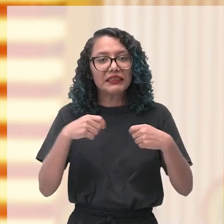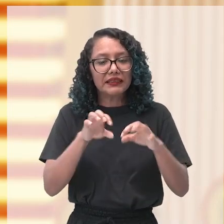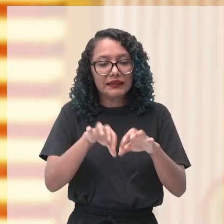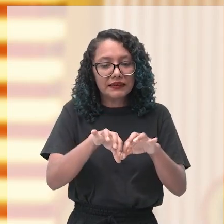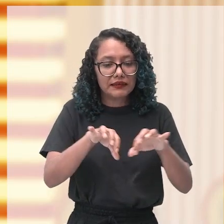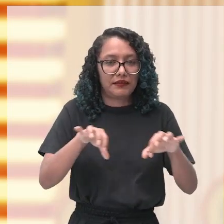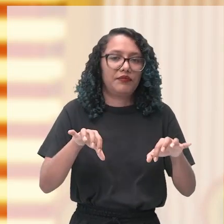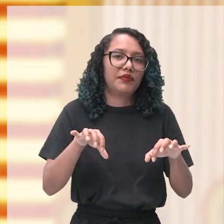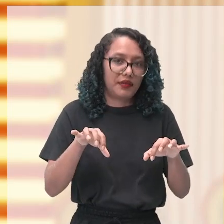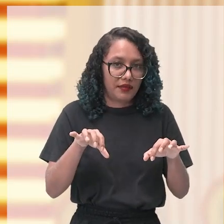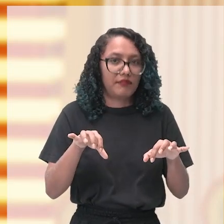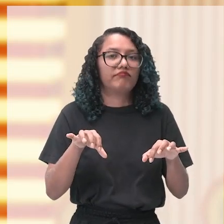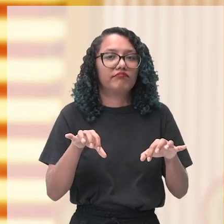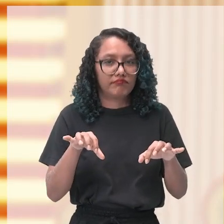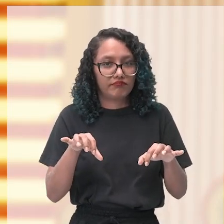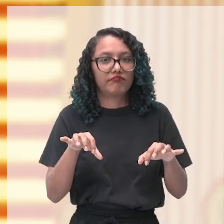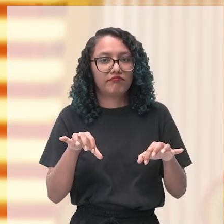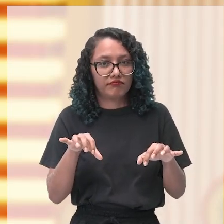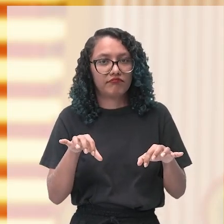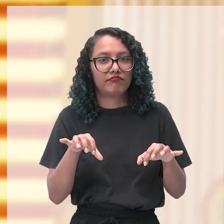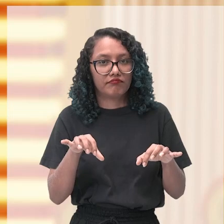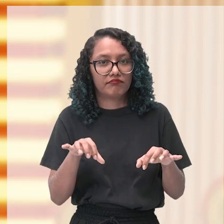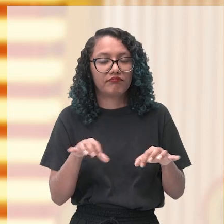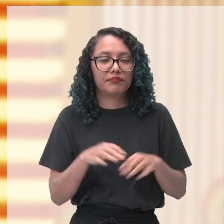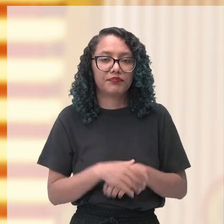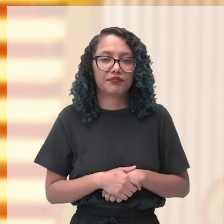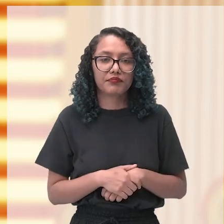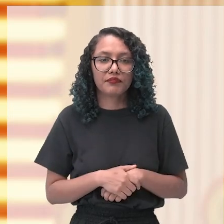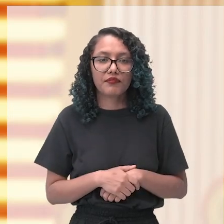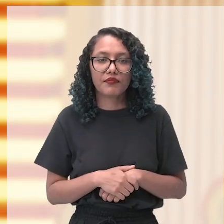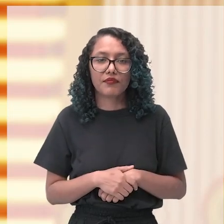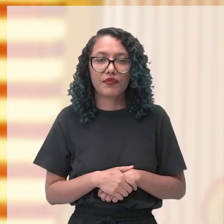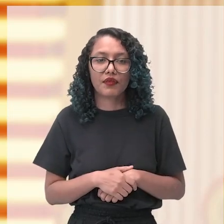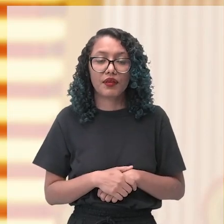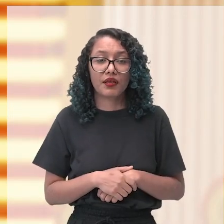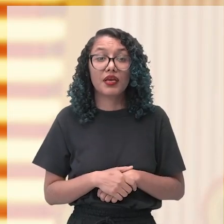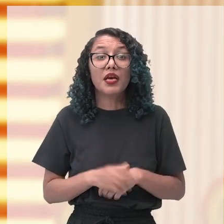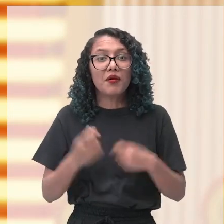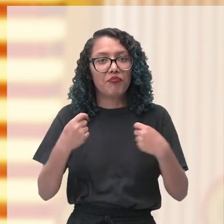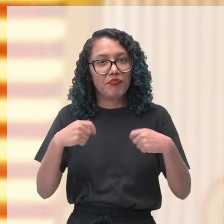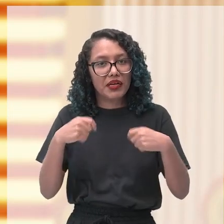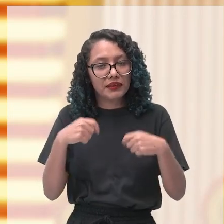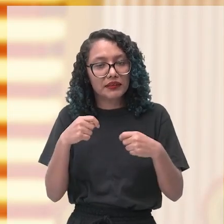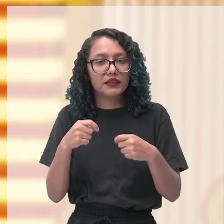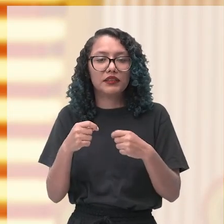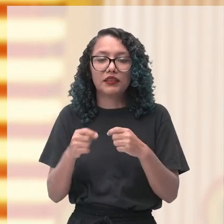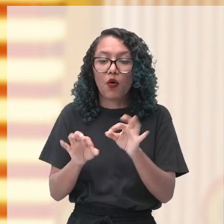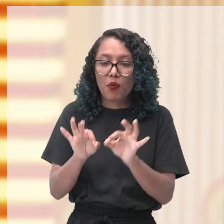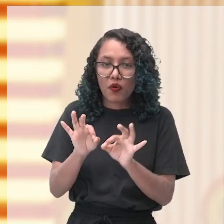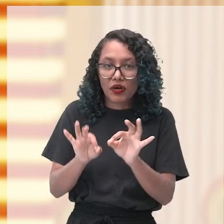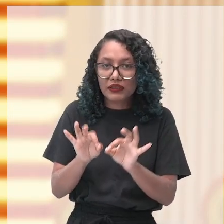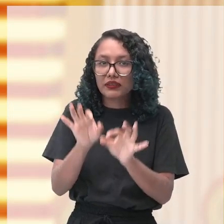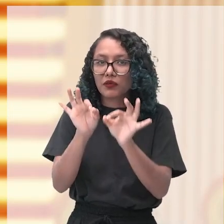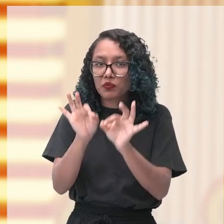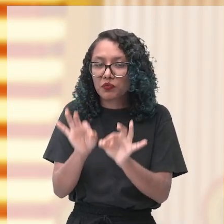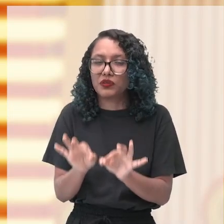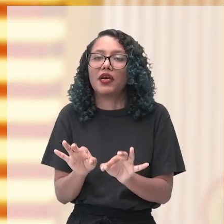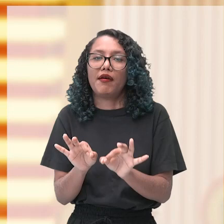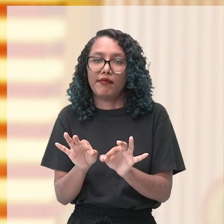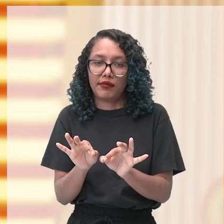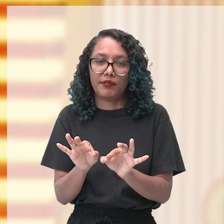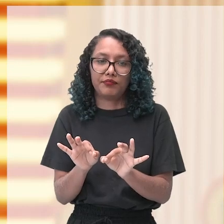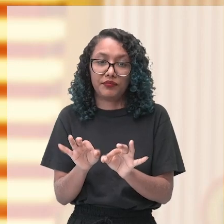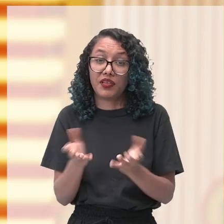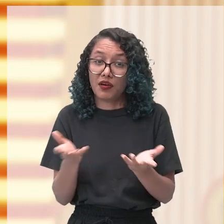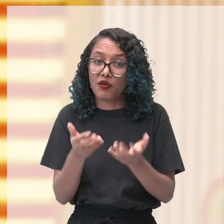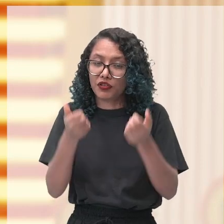E esses materiais, eles são tratados de uma maneira diferente, que é justamente, né, o que vamos começar a